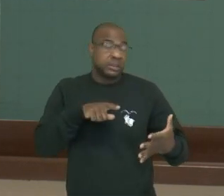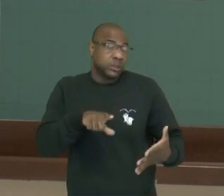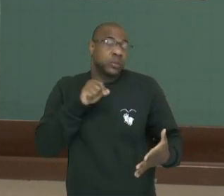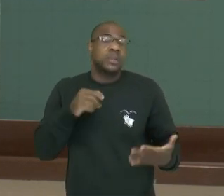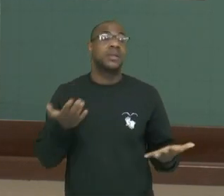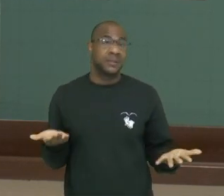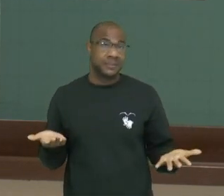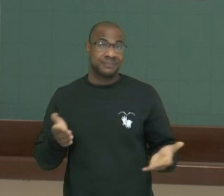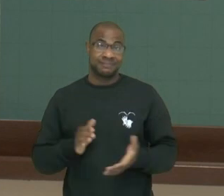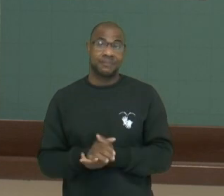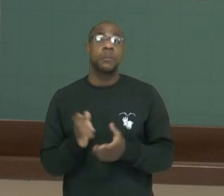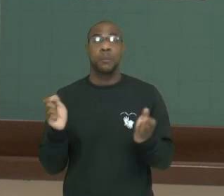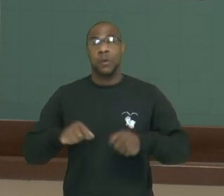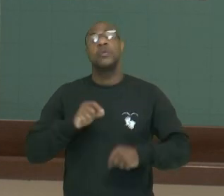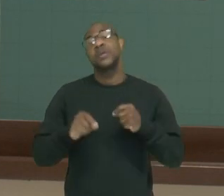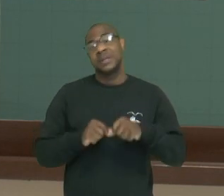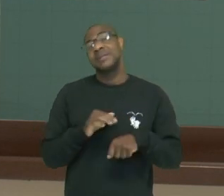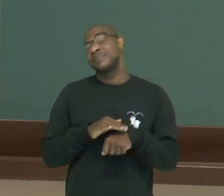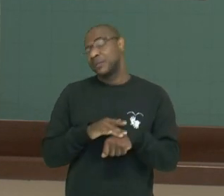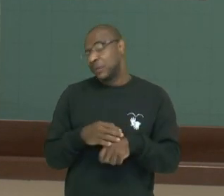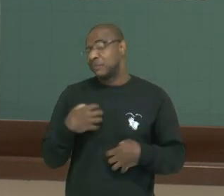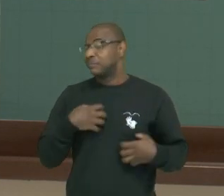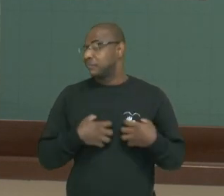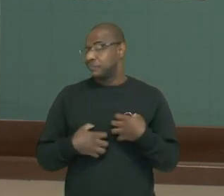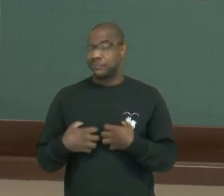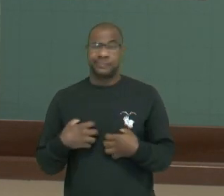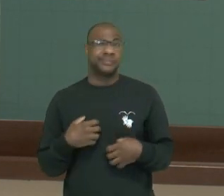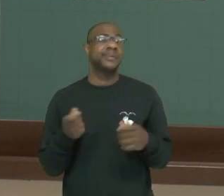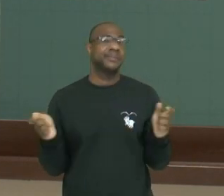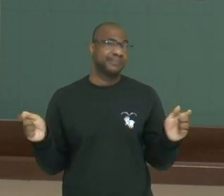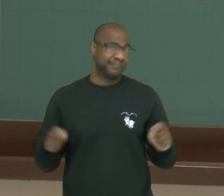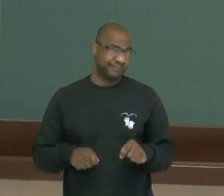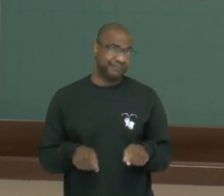ter um adoecimento devido a essa escolha ruim.